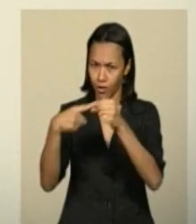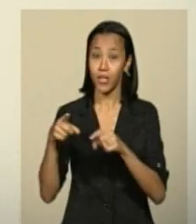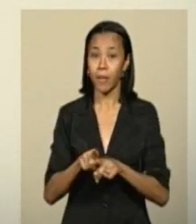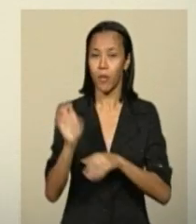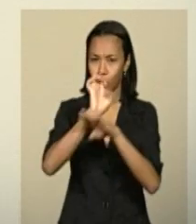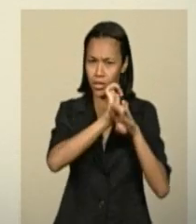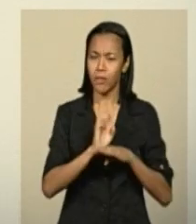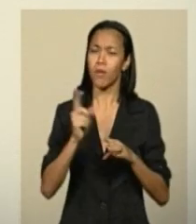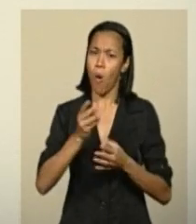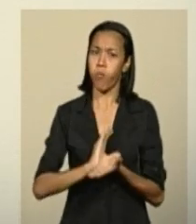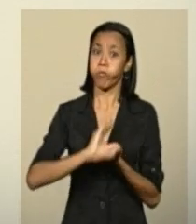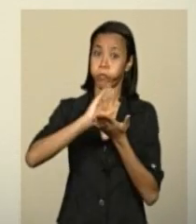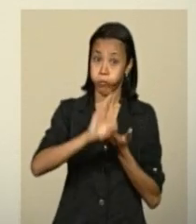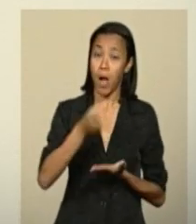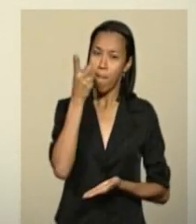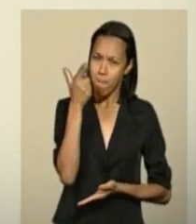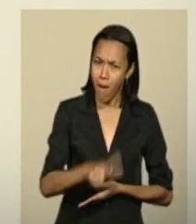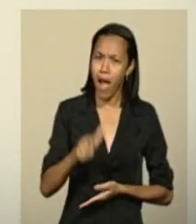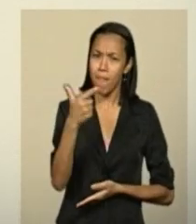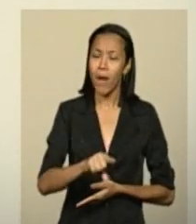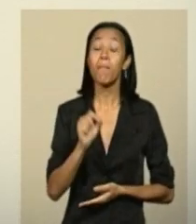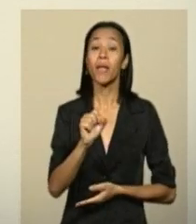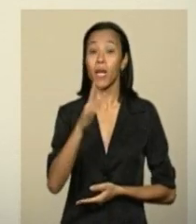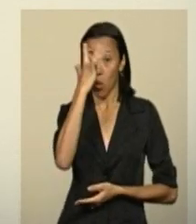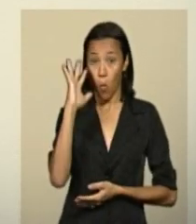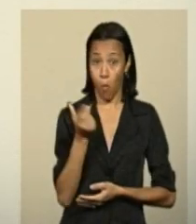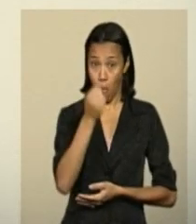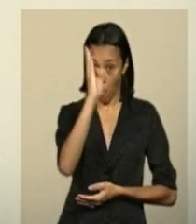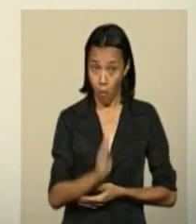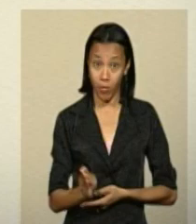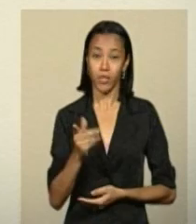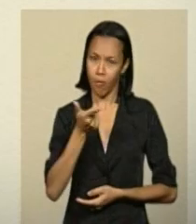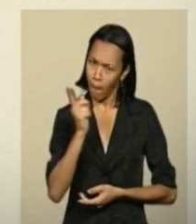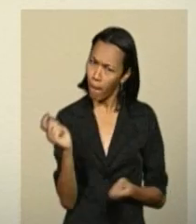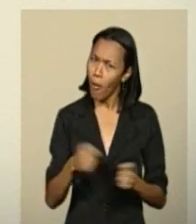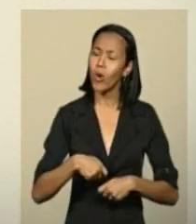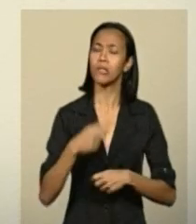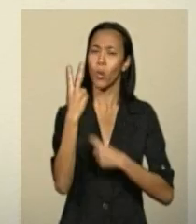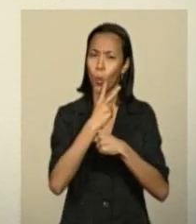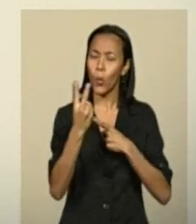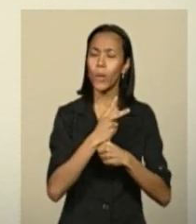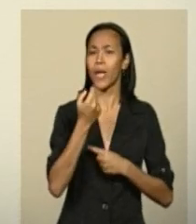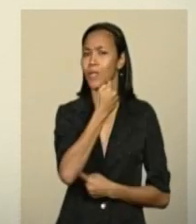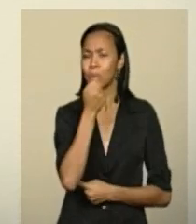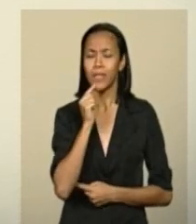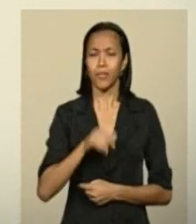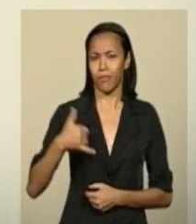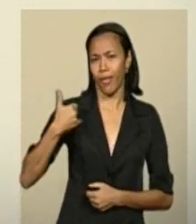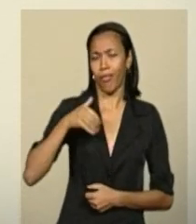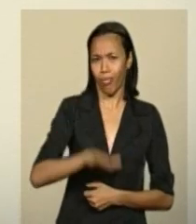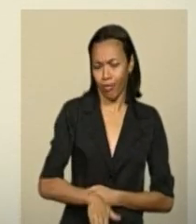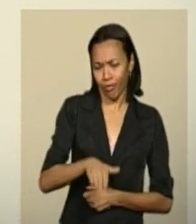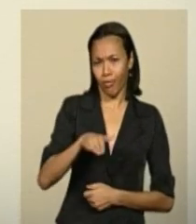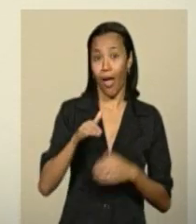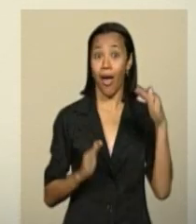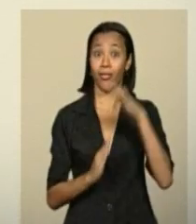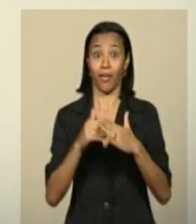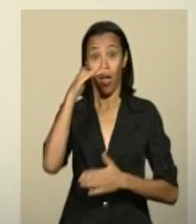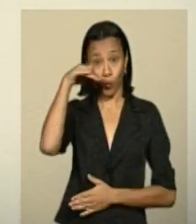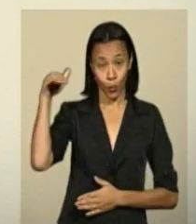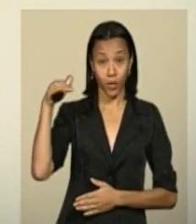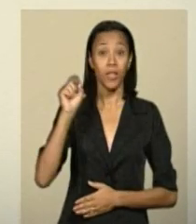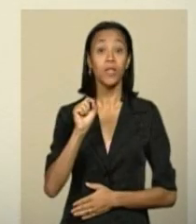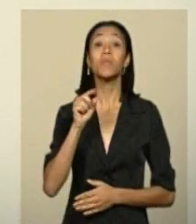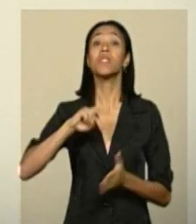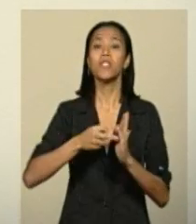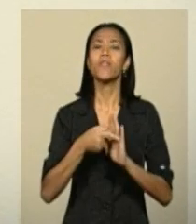estamos investindo cada vez mais para que a população possa tratar dos dentes desde infância até idade adulta isso